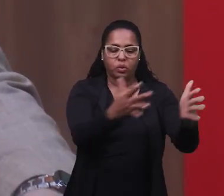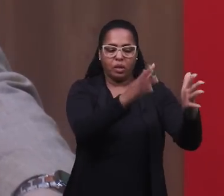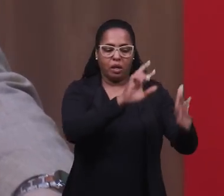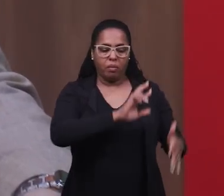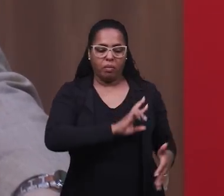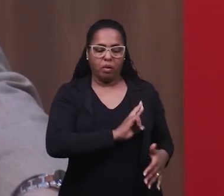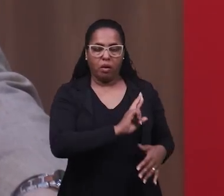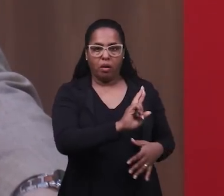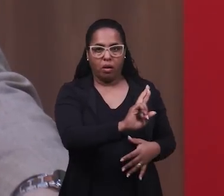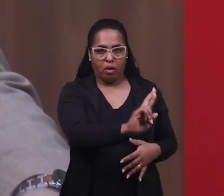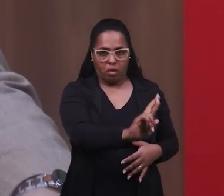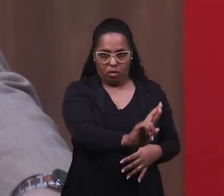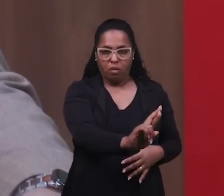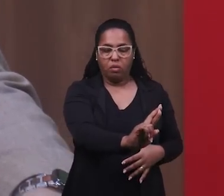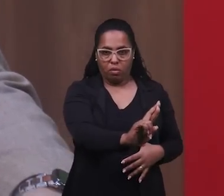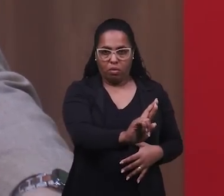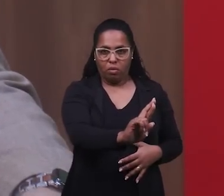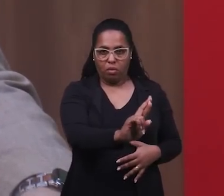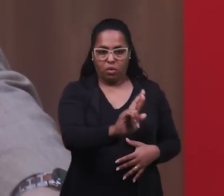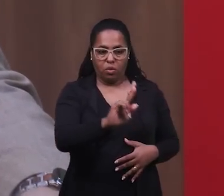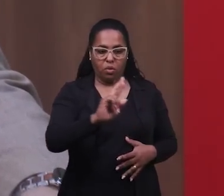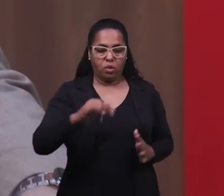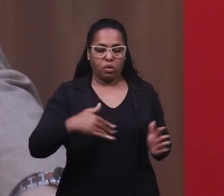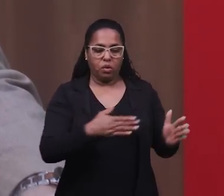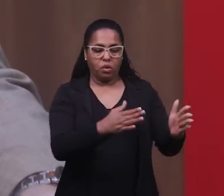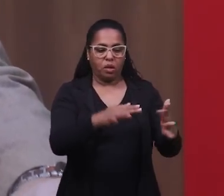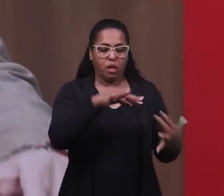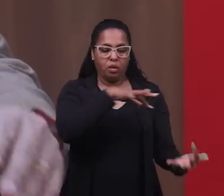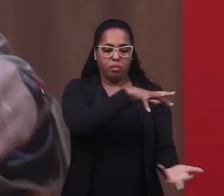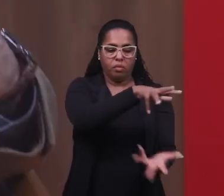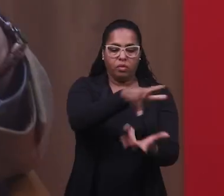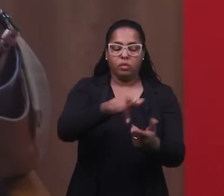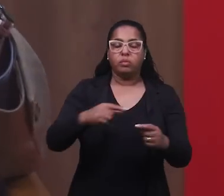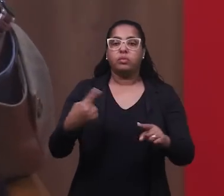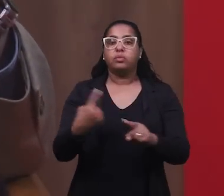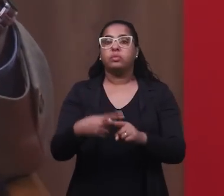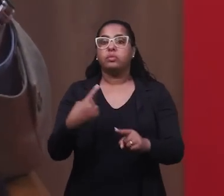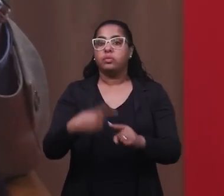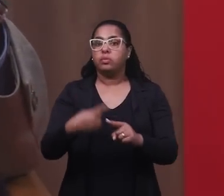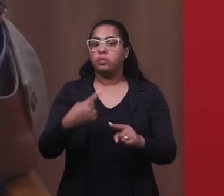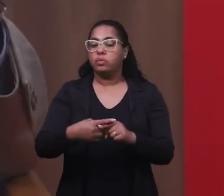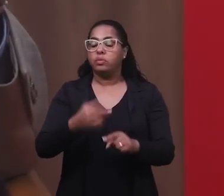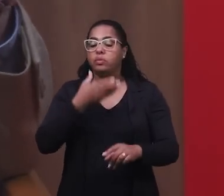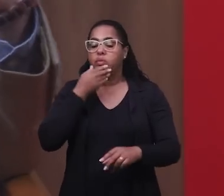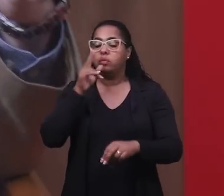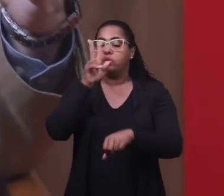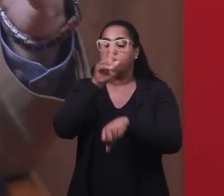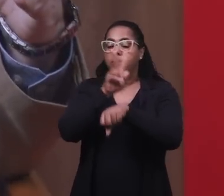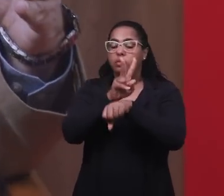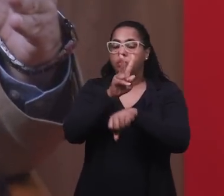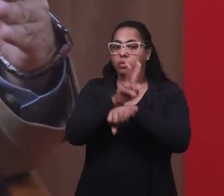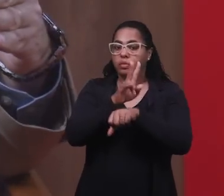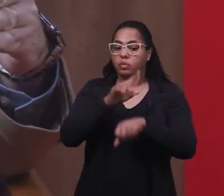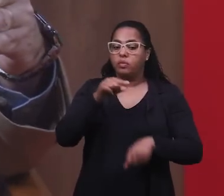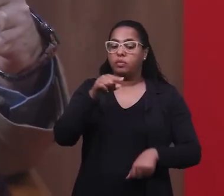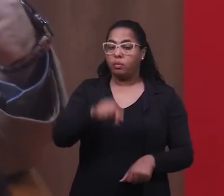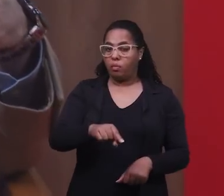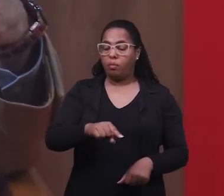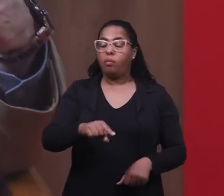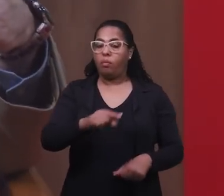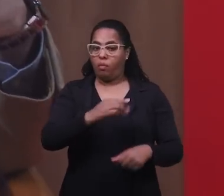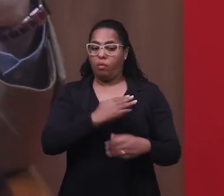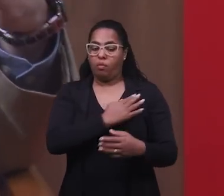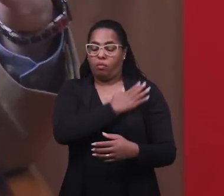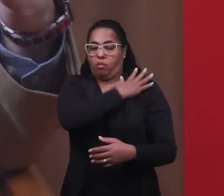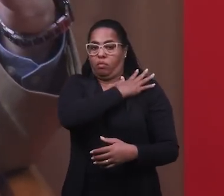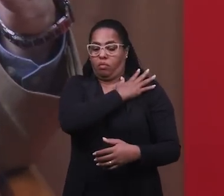caminhos da religiosidade e do mundo, porque os guardas eram as autoridades que tinham a